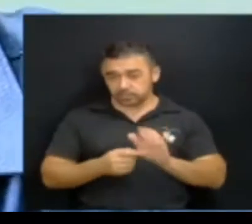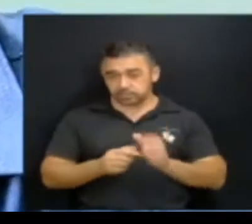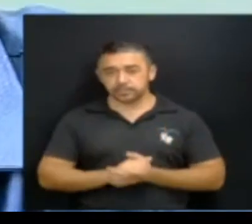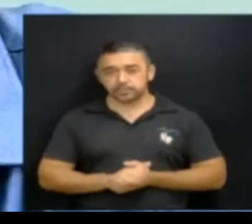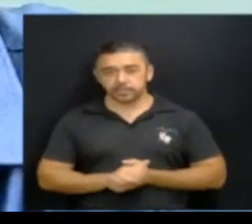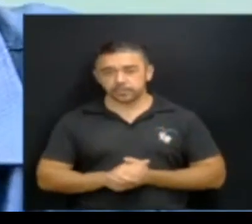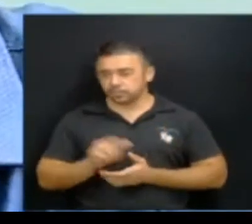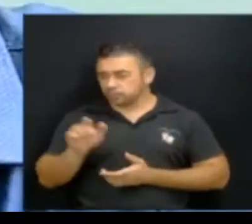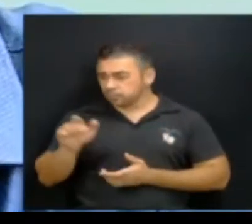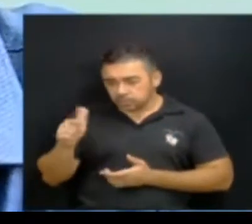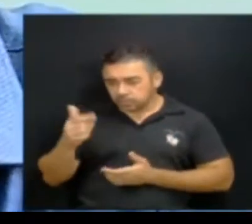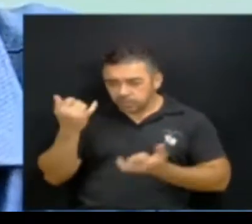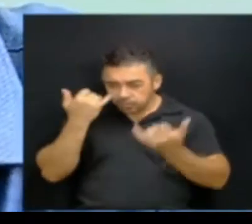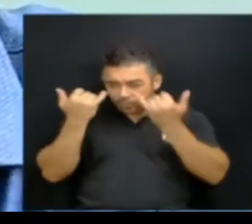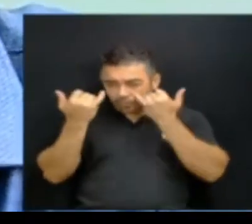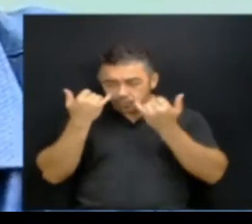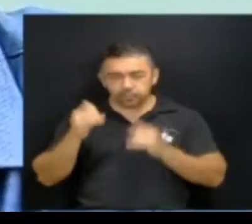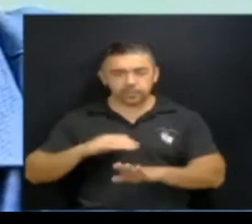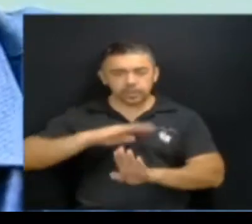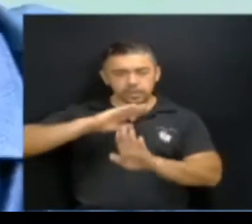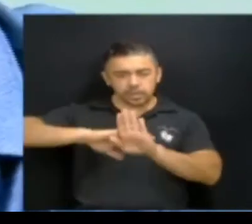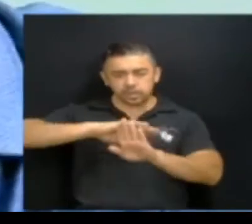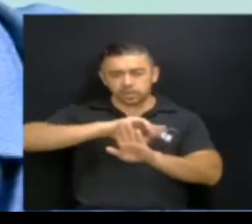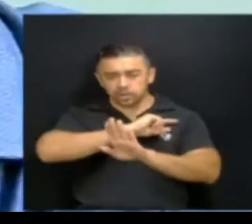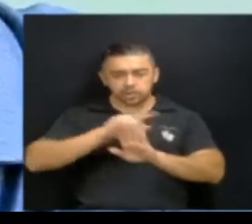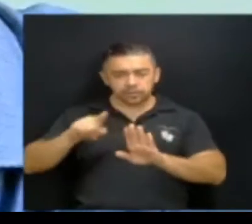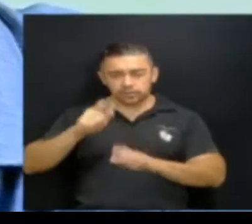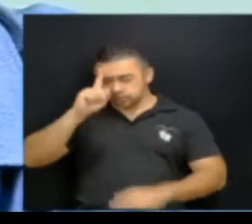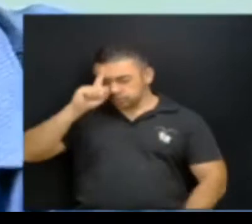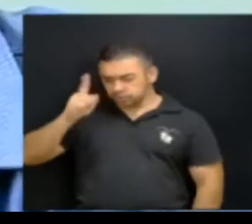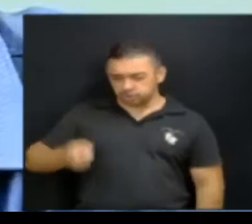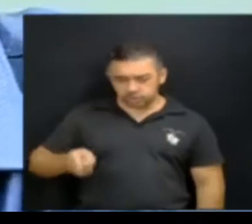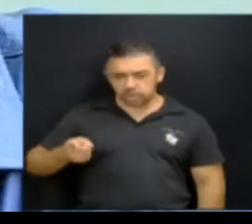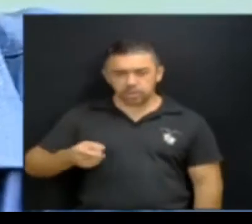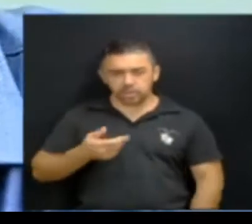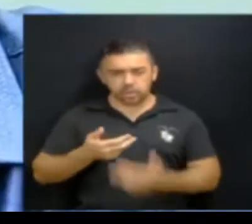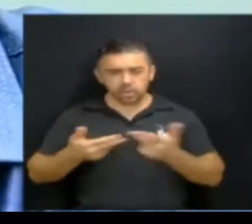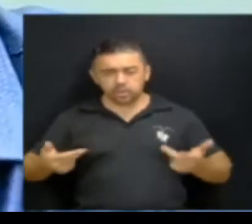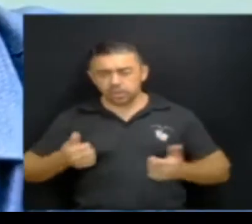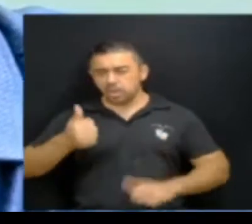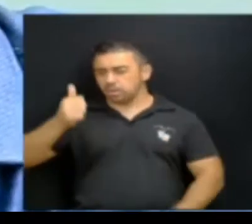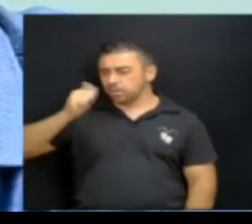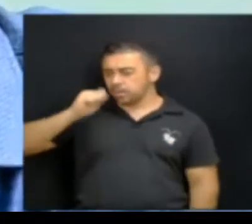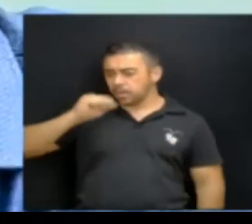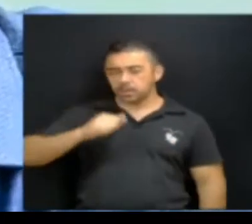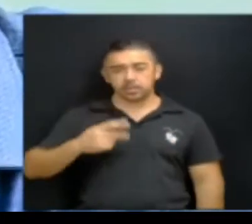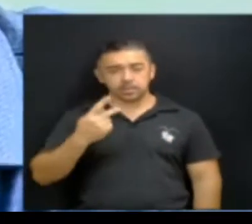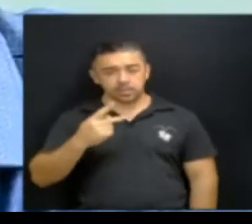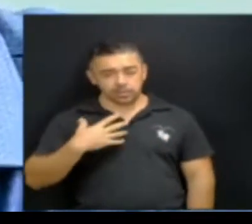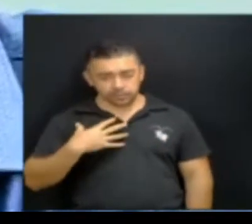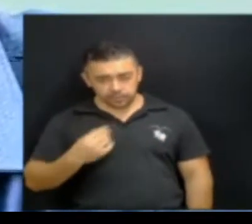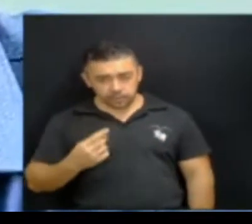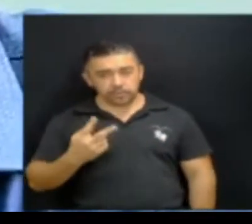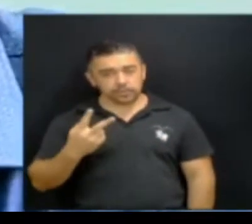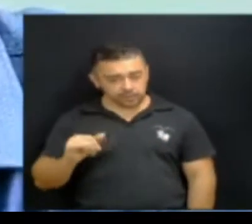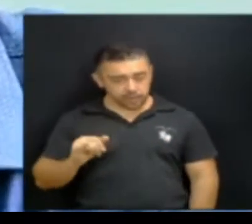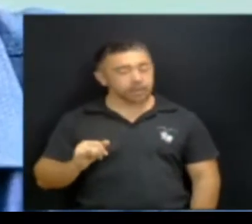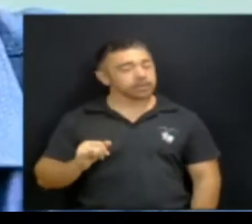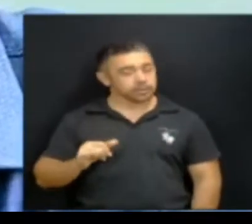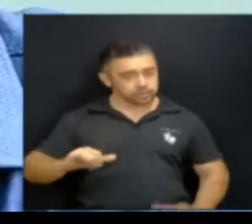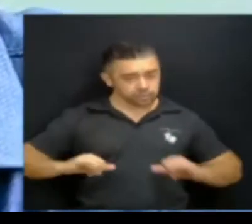desinformado. Ideologia de ditador. Coisa de alcoólatra. Seu filho vai pagar pelo